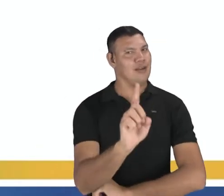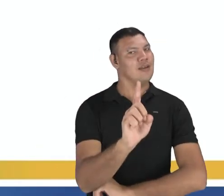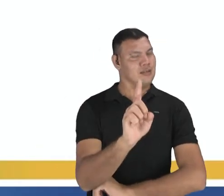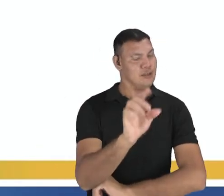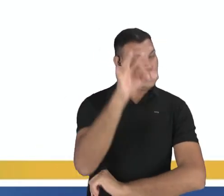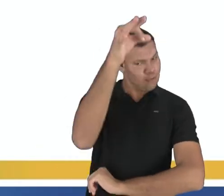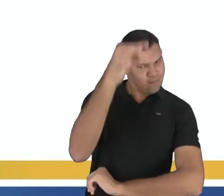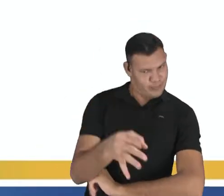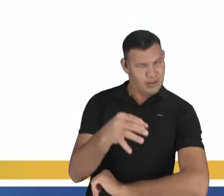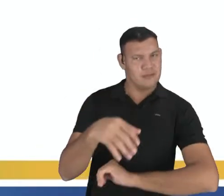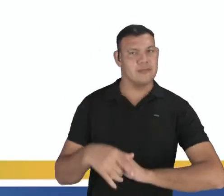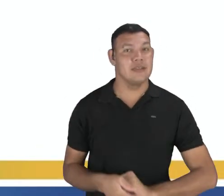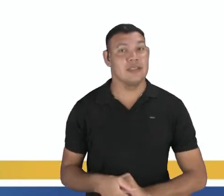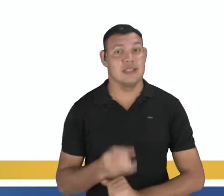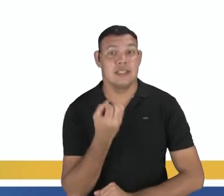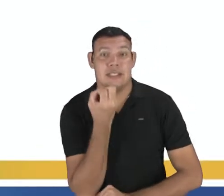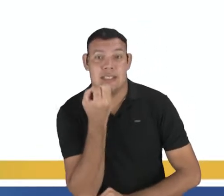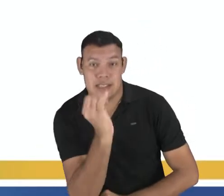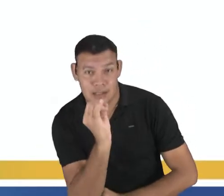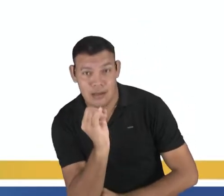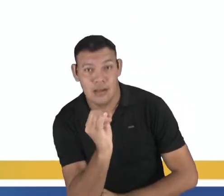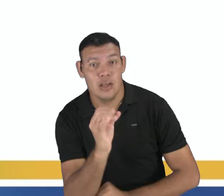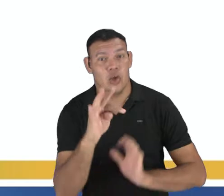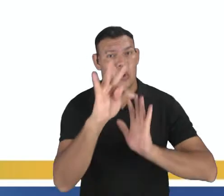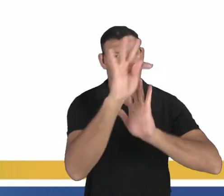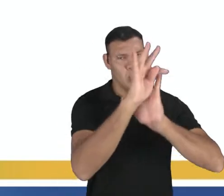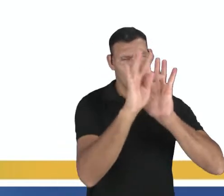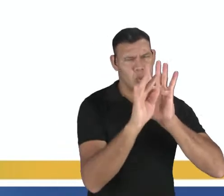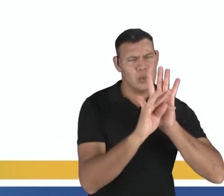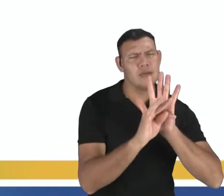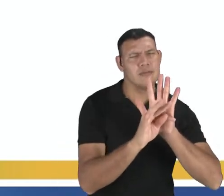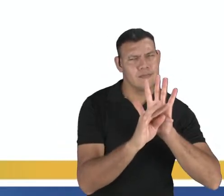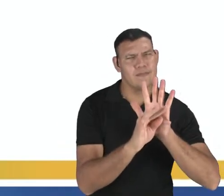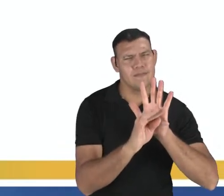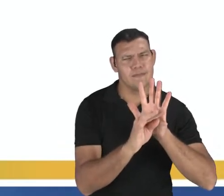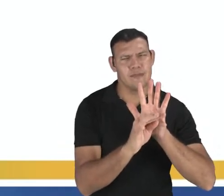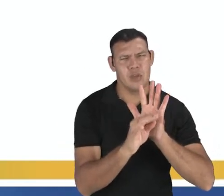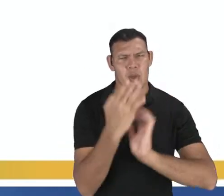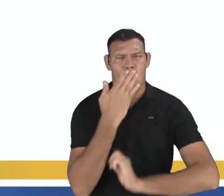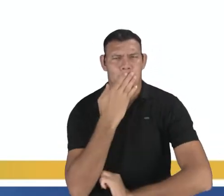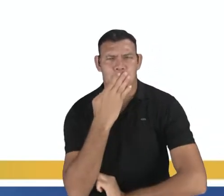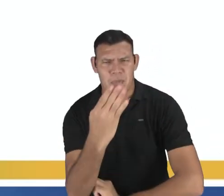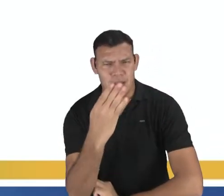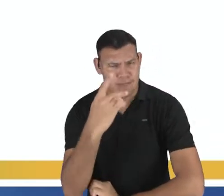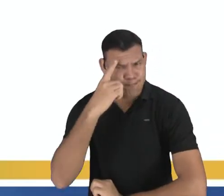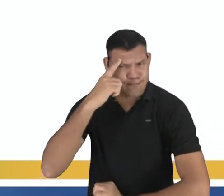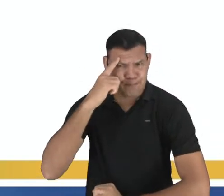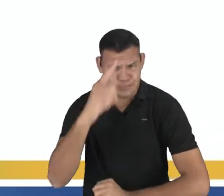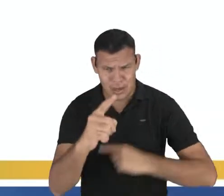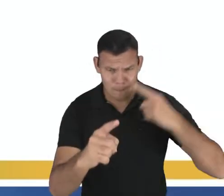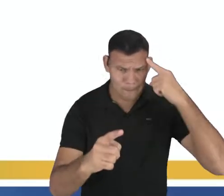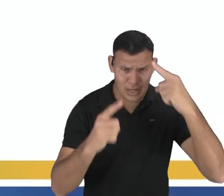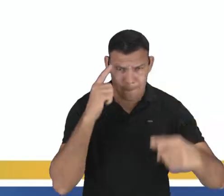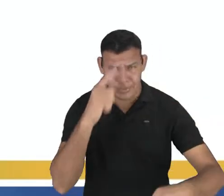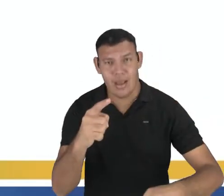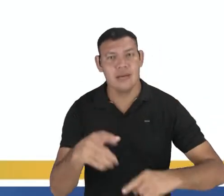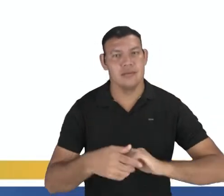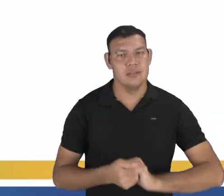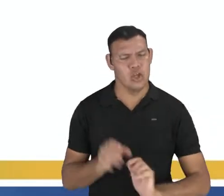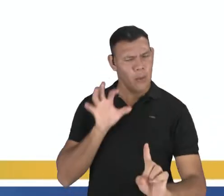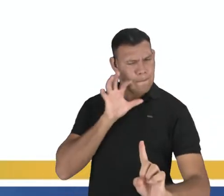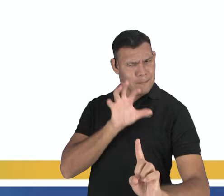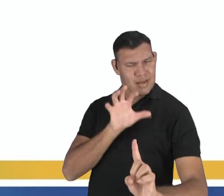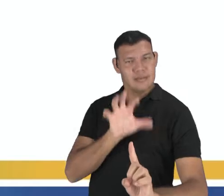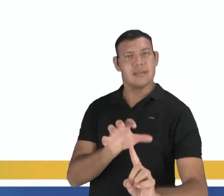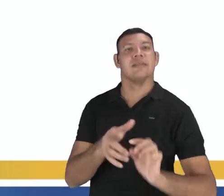daí. Se você tem um texto que ele vai estar fazendo um apelo, ele está querendo te vender alguma coisa, ele está